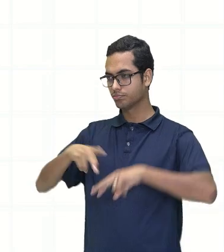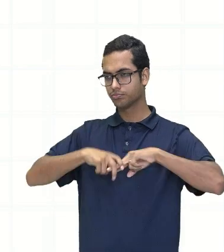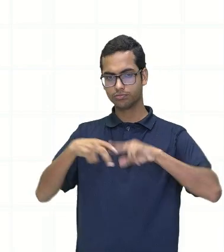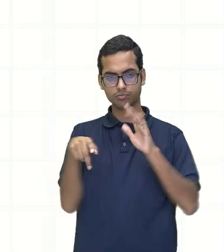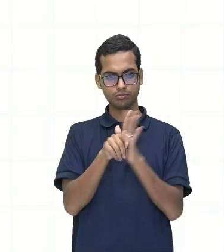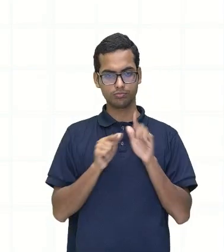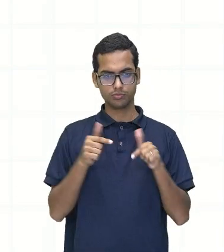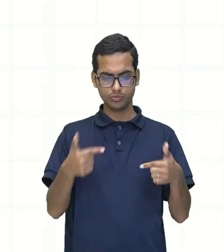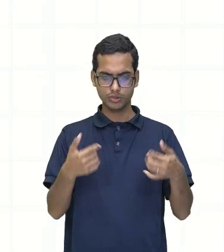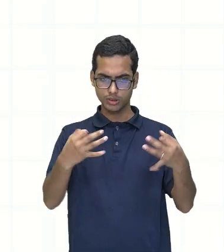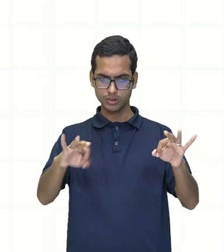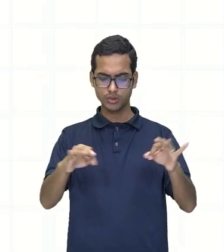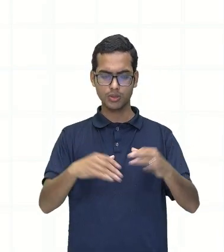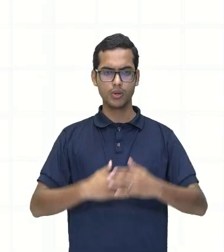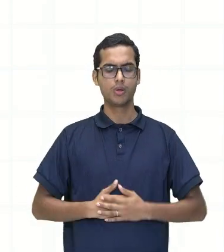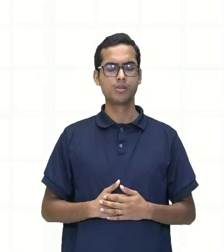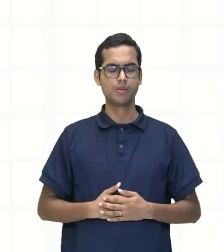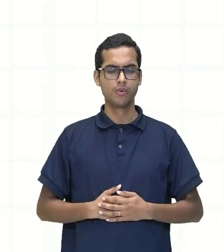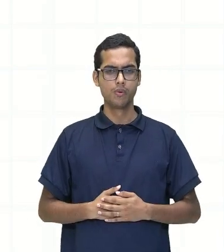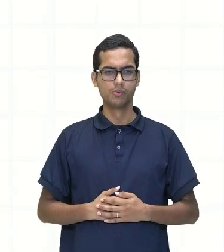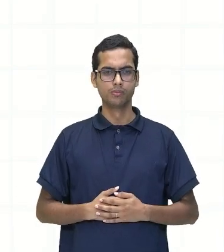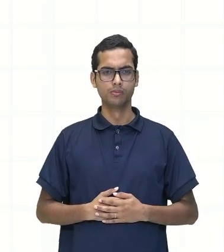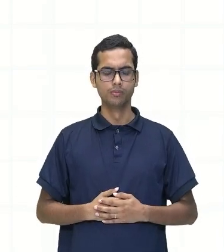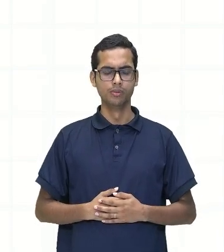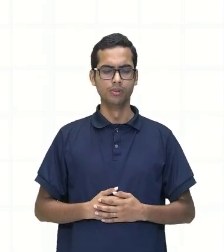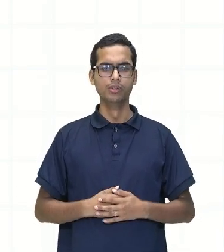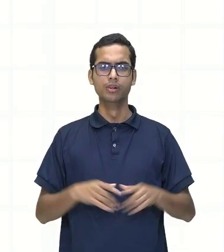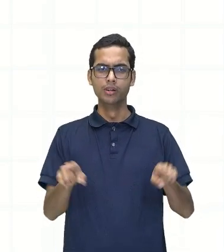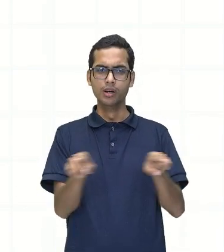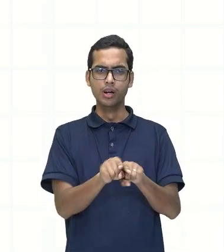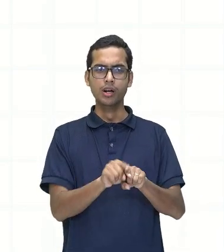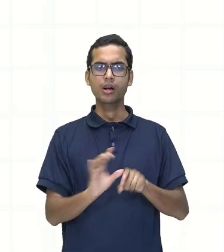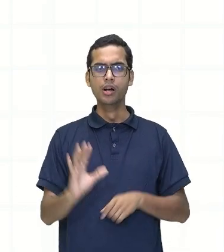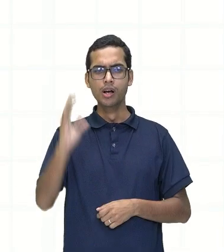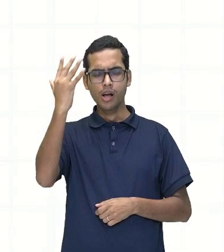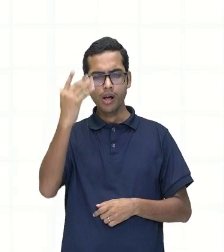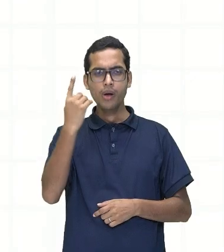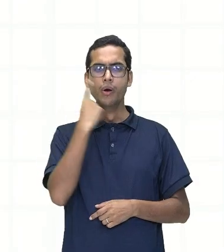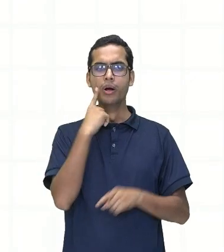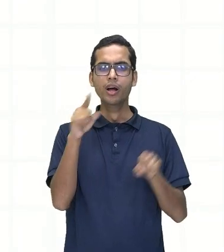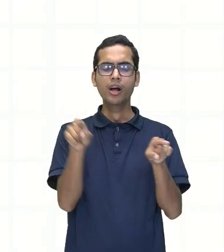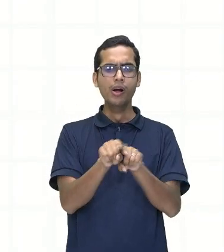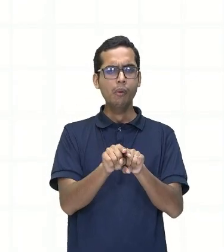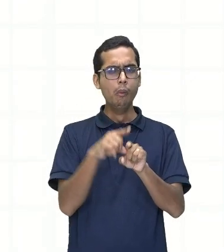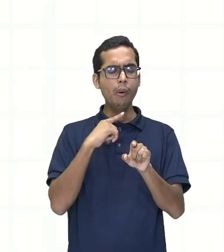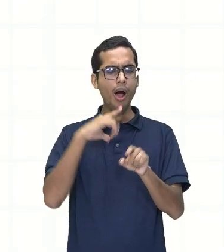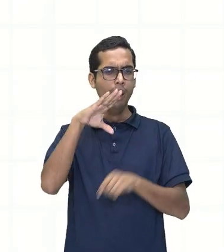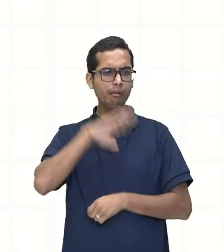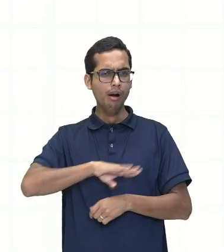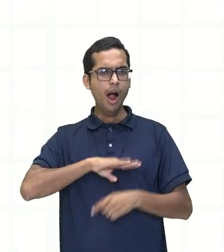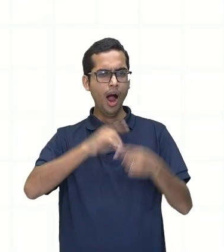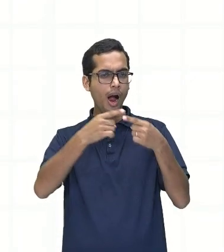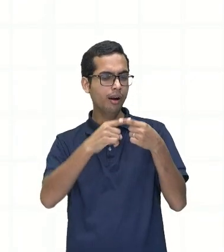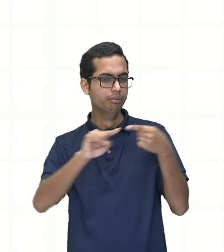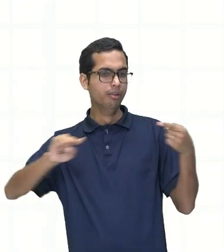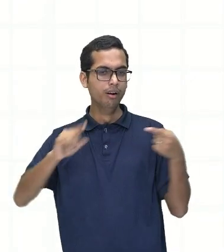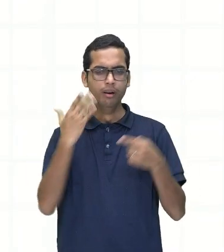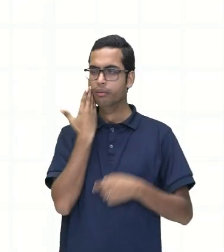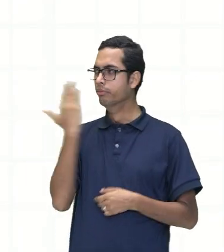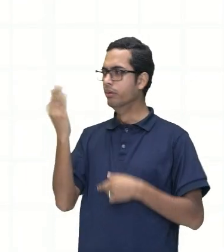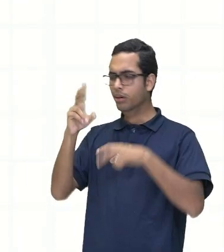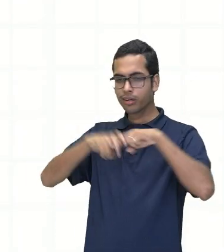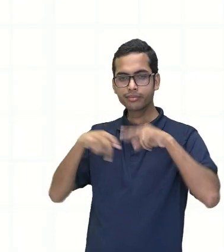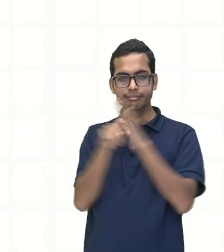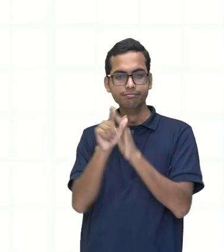em si, tá bom? Então, aqui aconteceu um desvio da língua portuguesa, e esse desvio a gente chama de quê? De